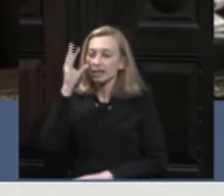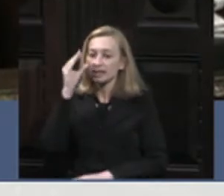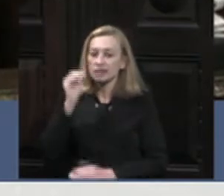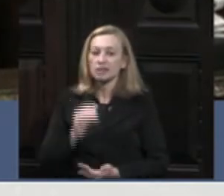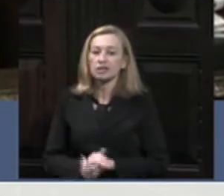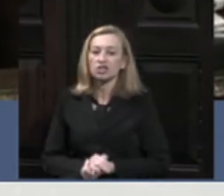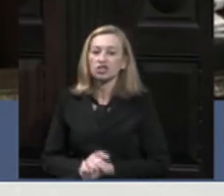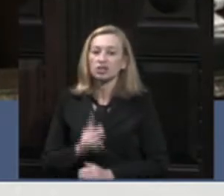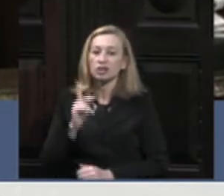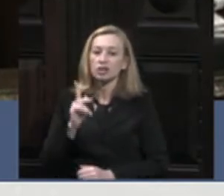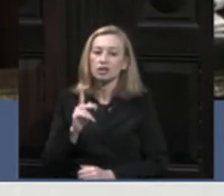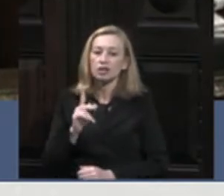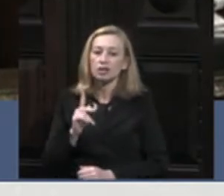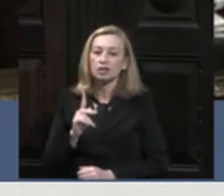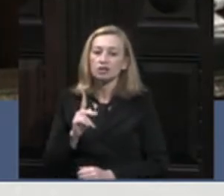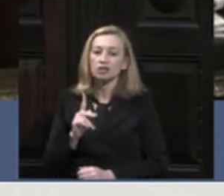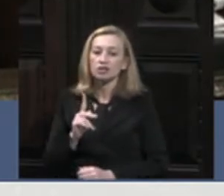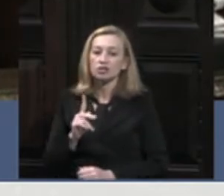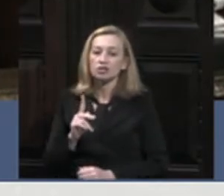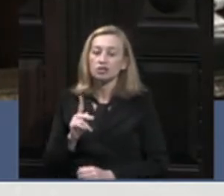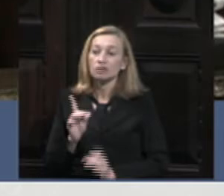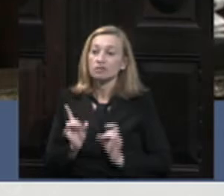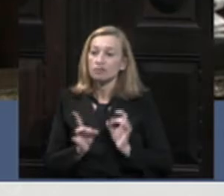As reações,